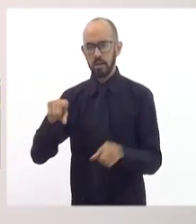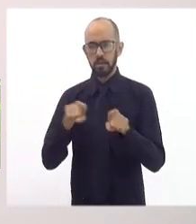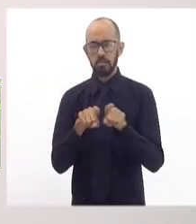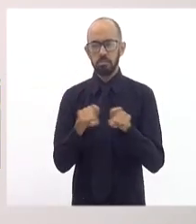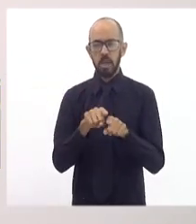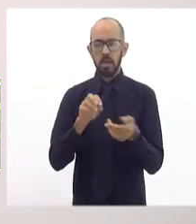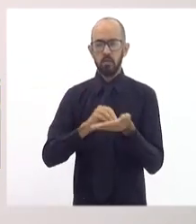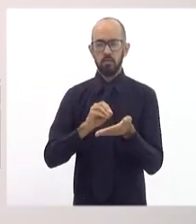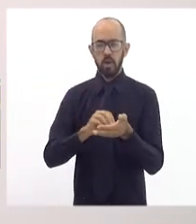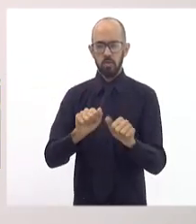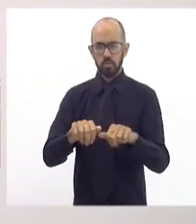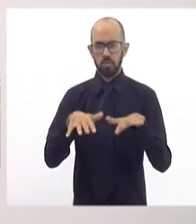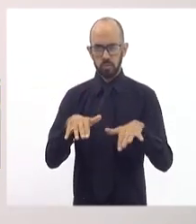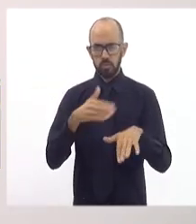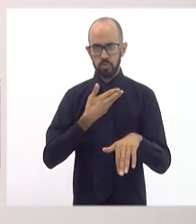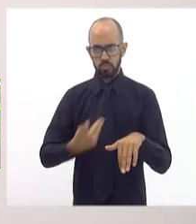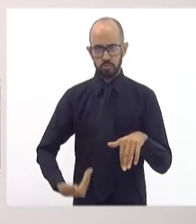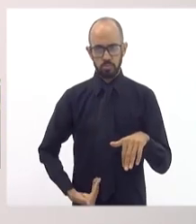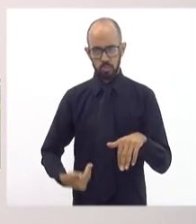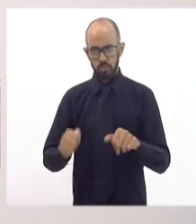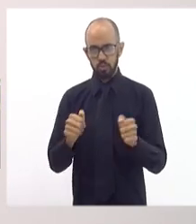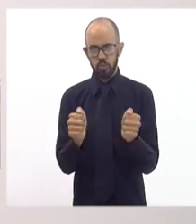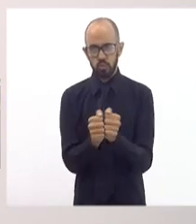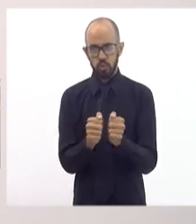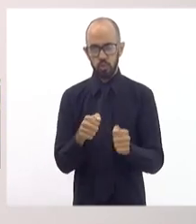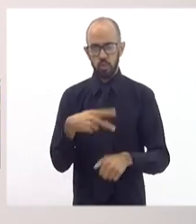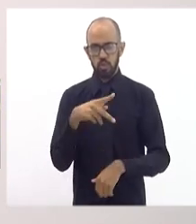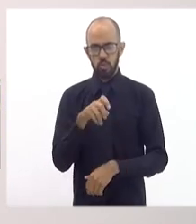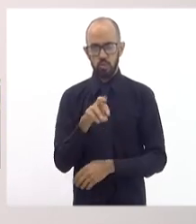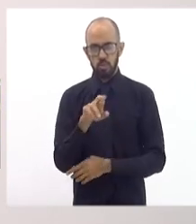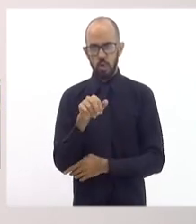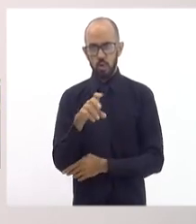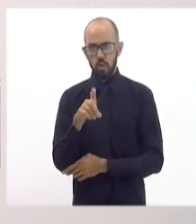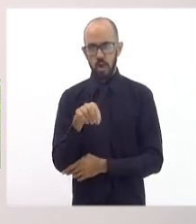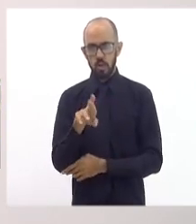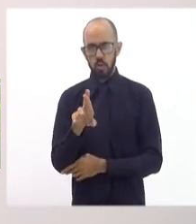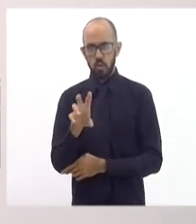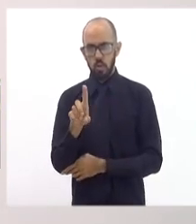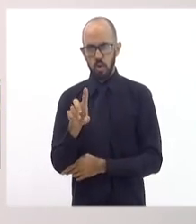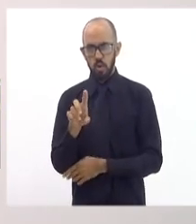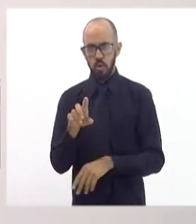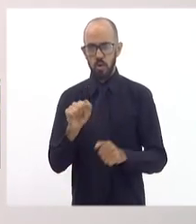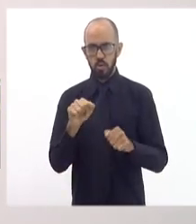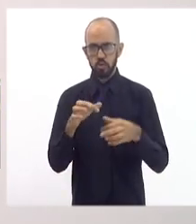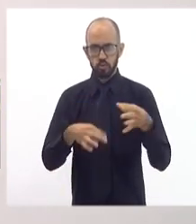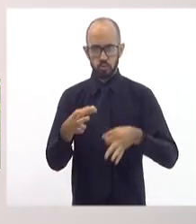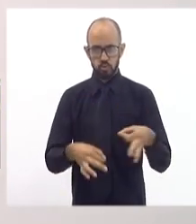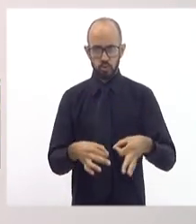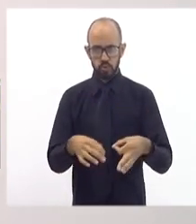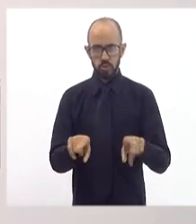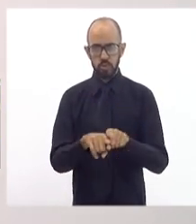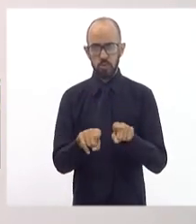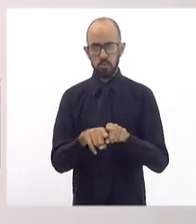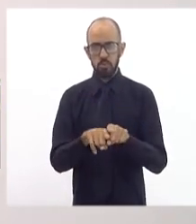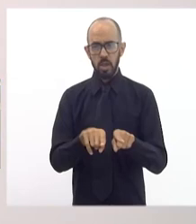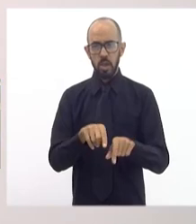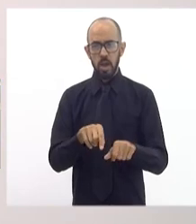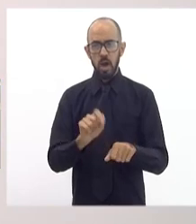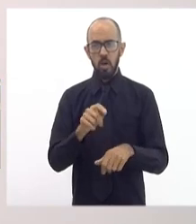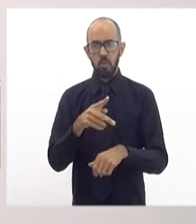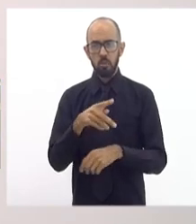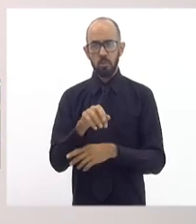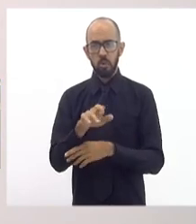públicas junto ao nosso Procurador de Justiça do Estado do Rio de Janeiro junto ao procurador da república